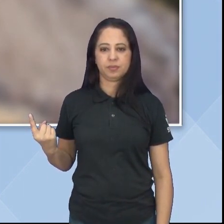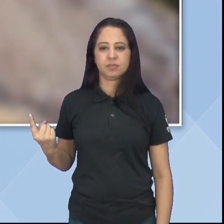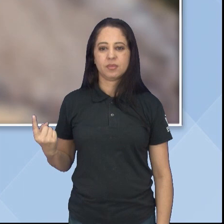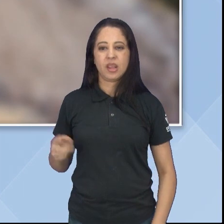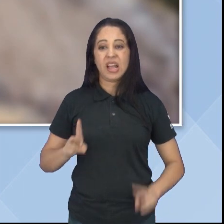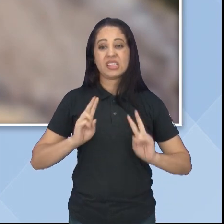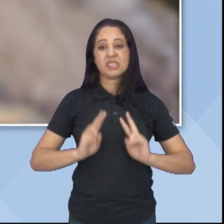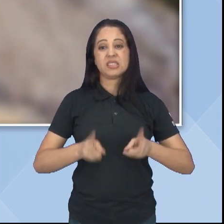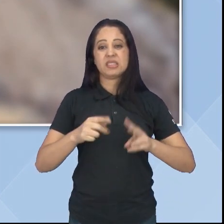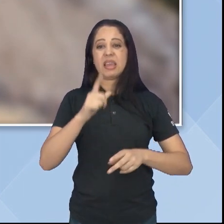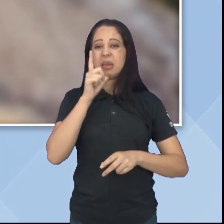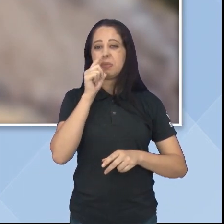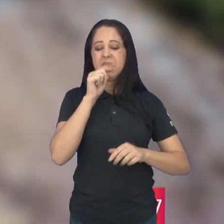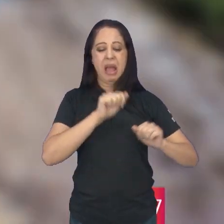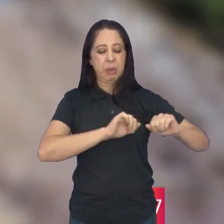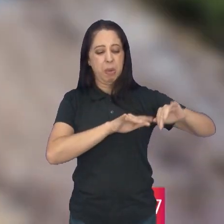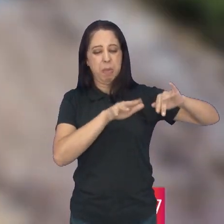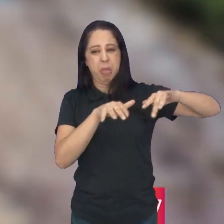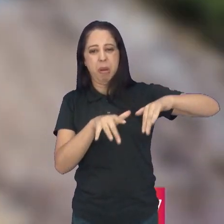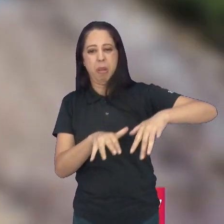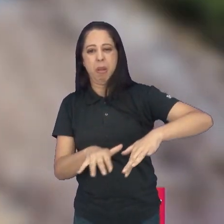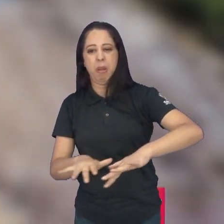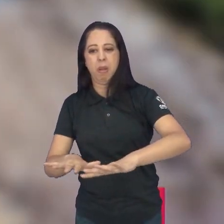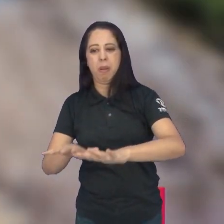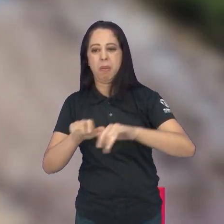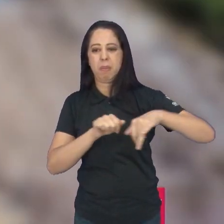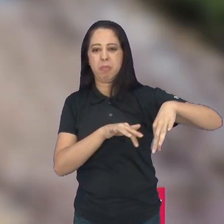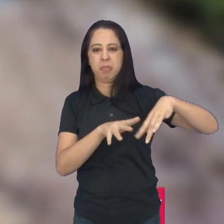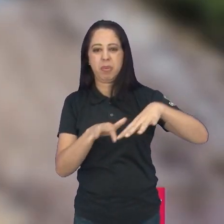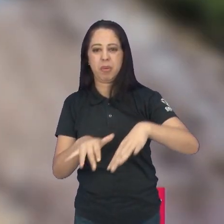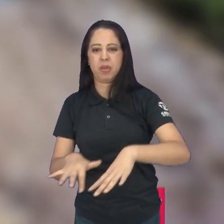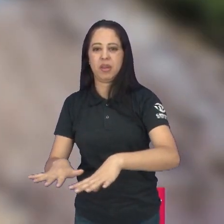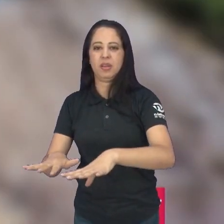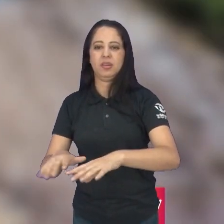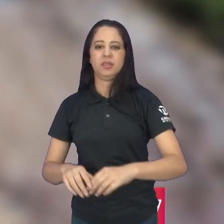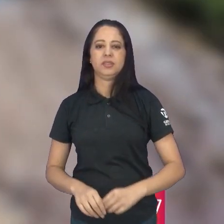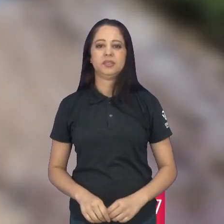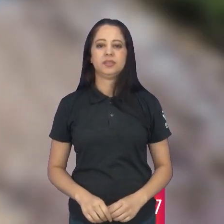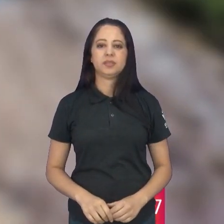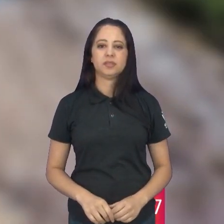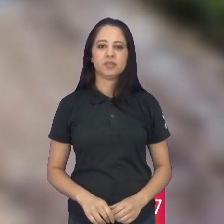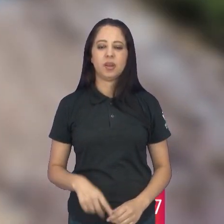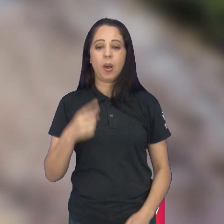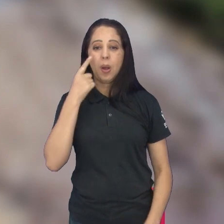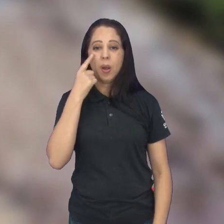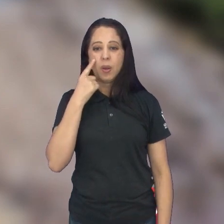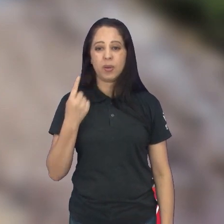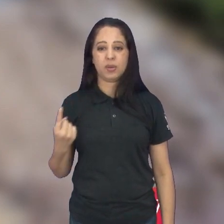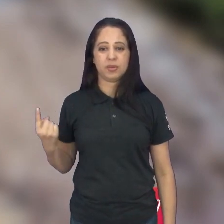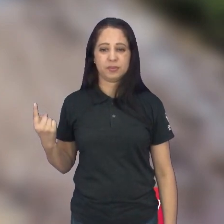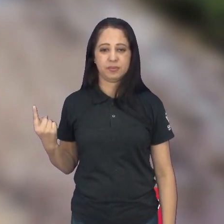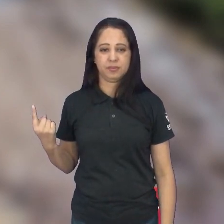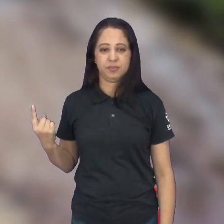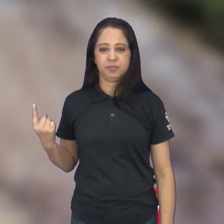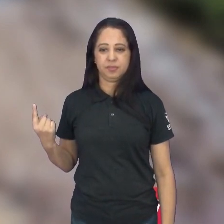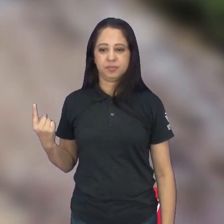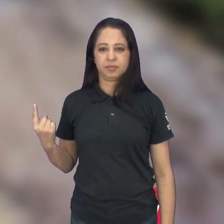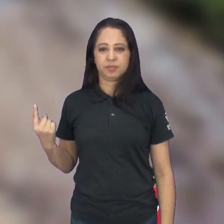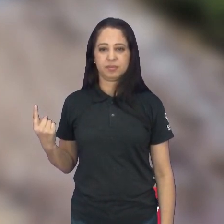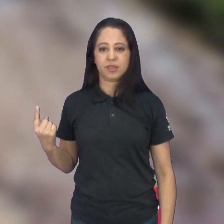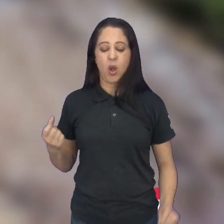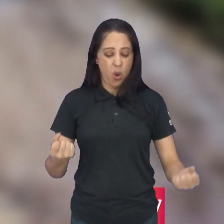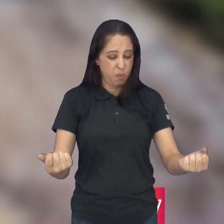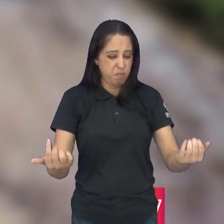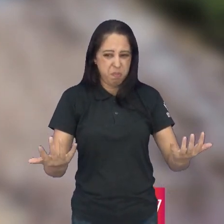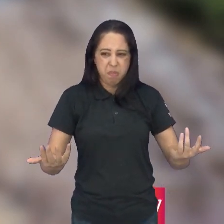E as águas esse daqui tudo aqui é a nossa rua. Canaleta que a gente tem que trocar. E continua a nossa saga. A gente não consegue. Travessa Sandra Rebeca. Olha o tamanho do